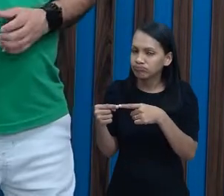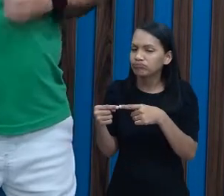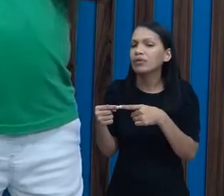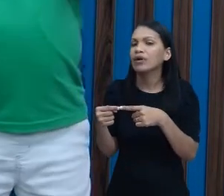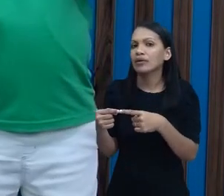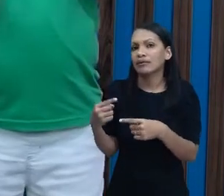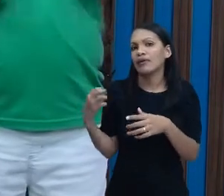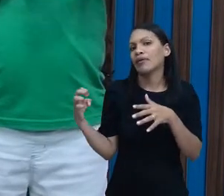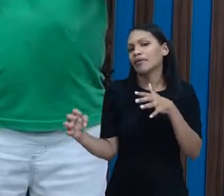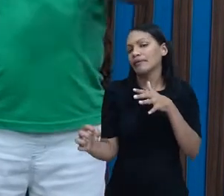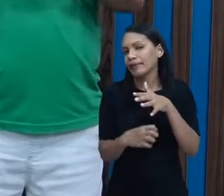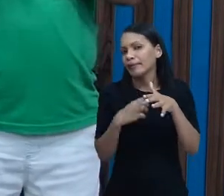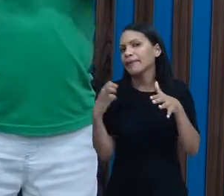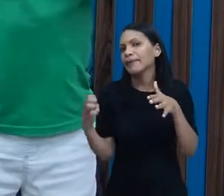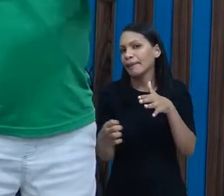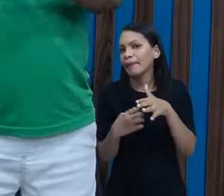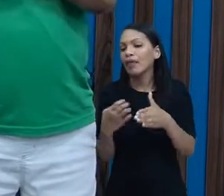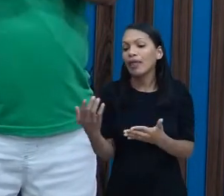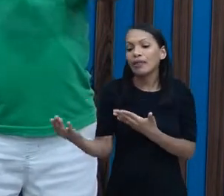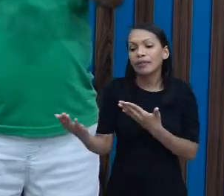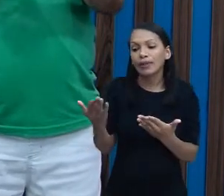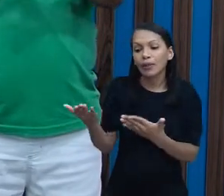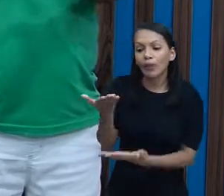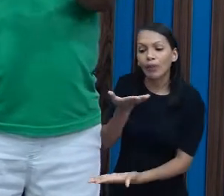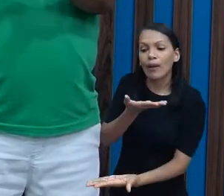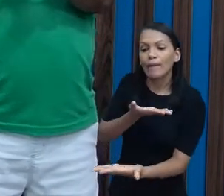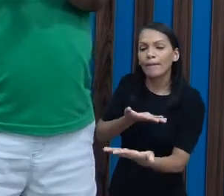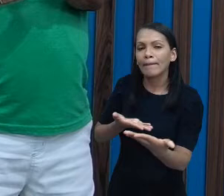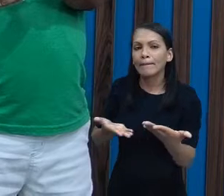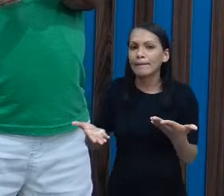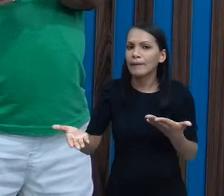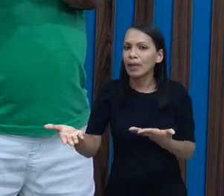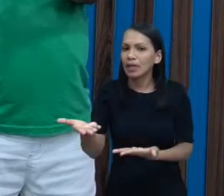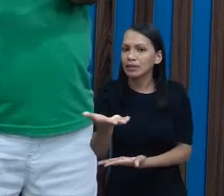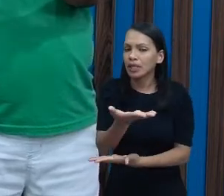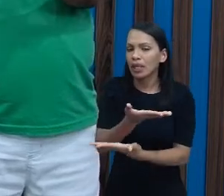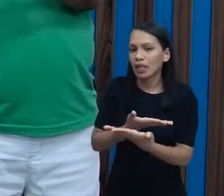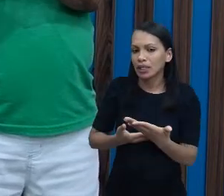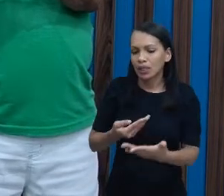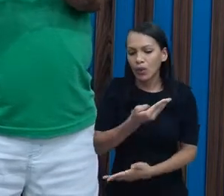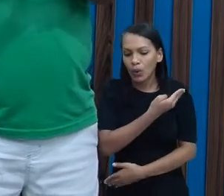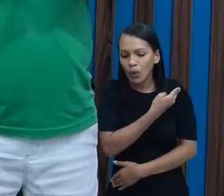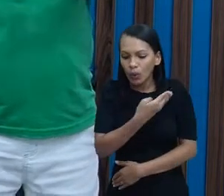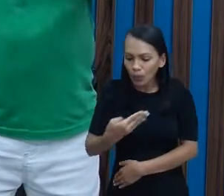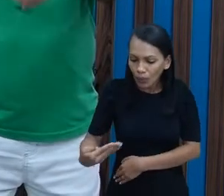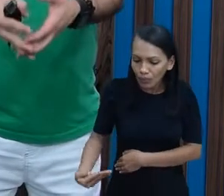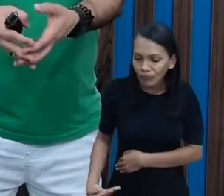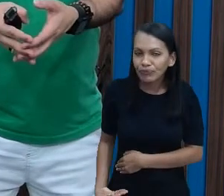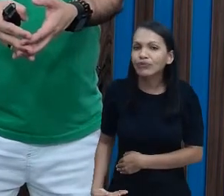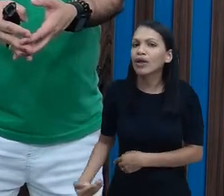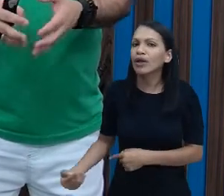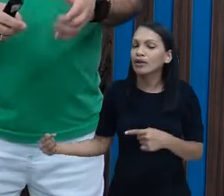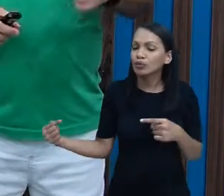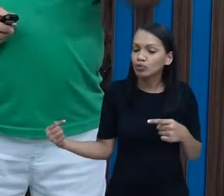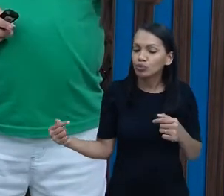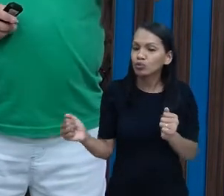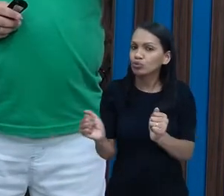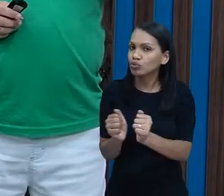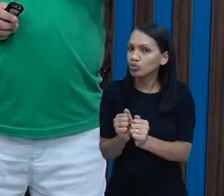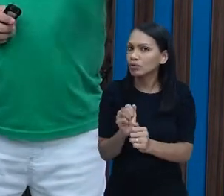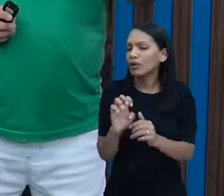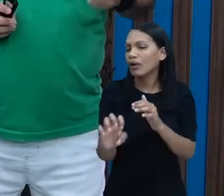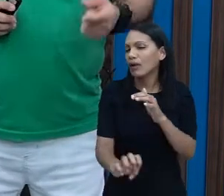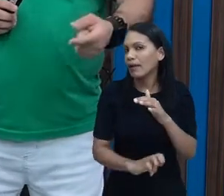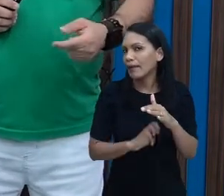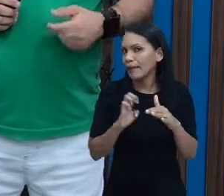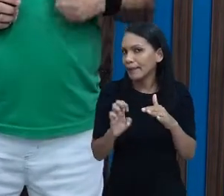das empresas, né? Então existia aí também uma parceria entre o governo, né, desses territórios e as empresas. Mas a gente